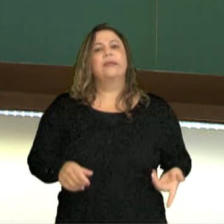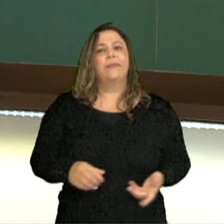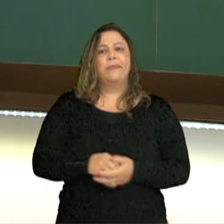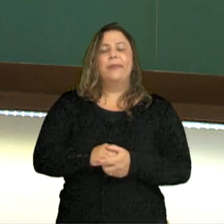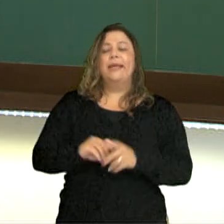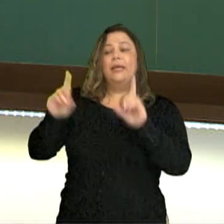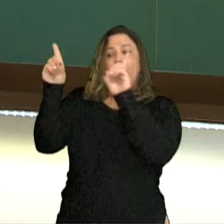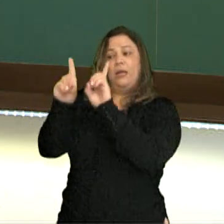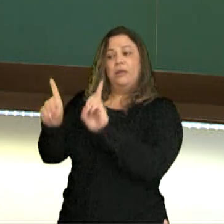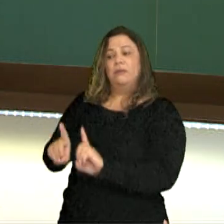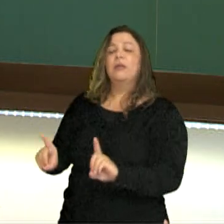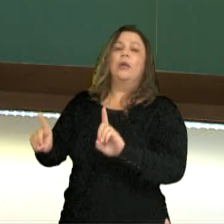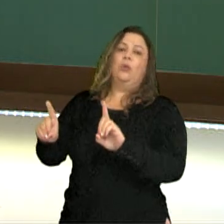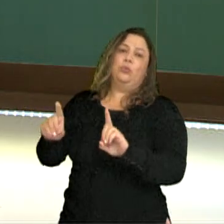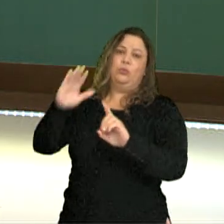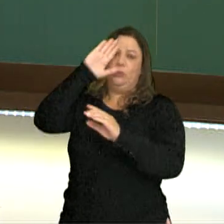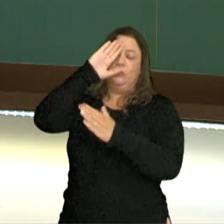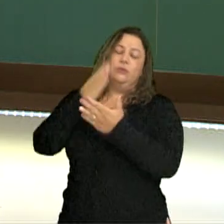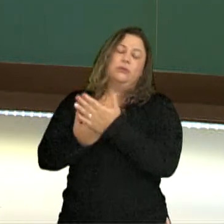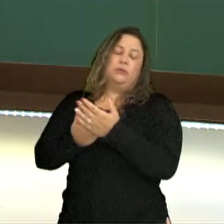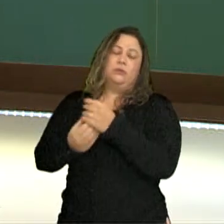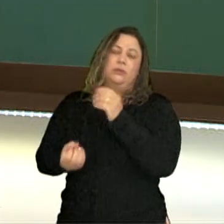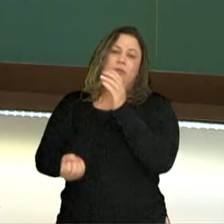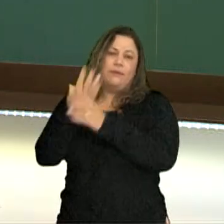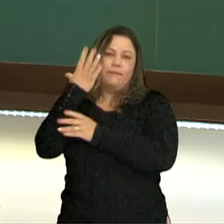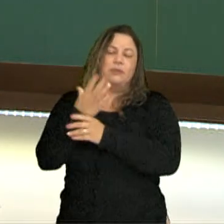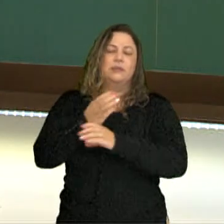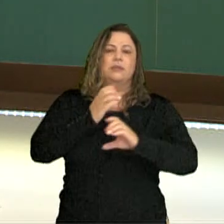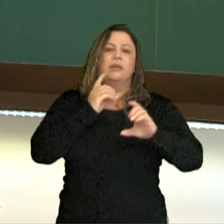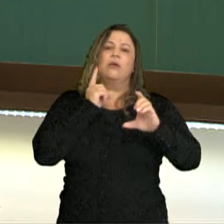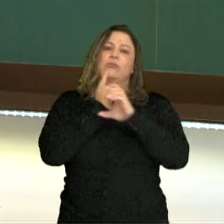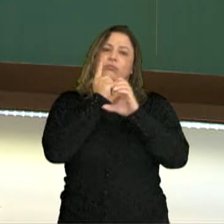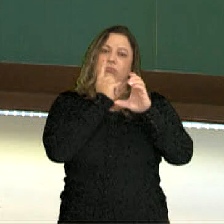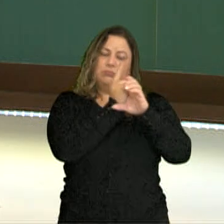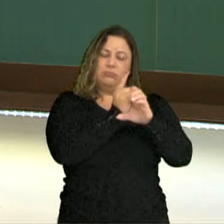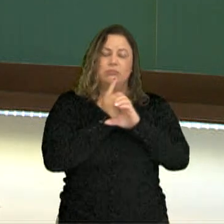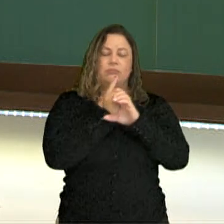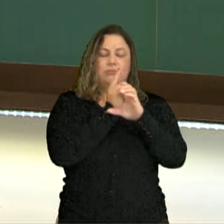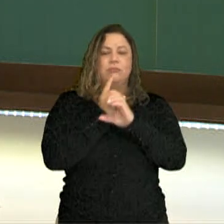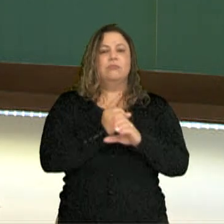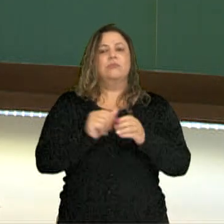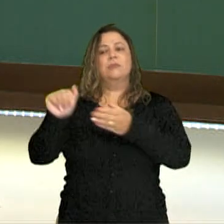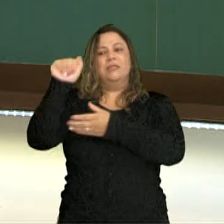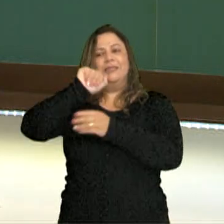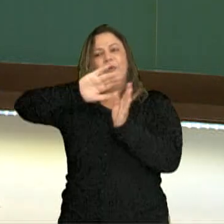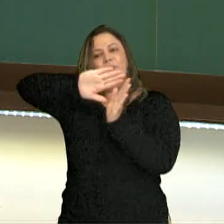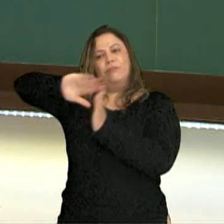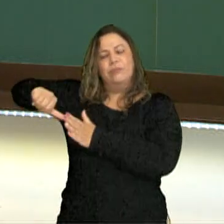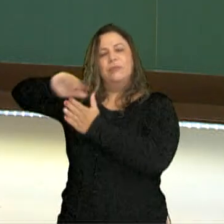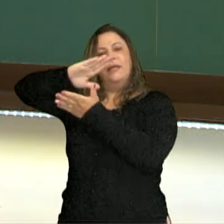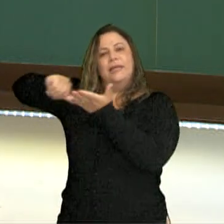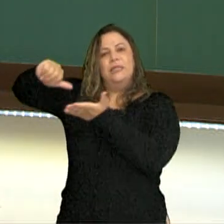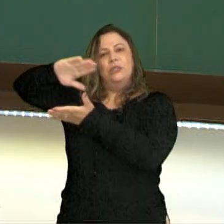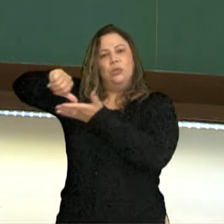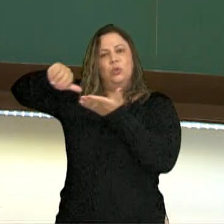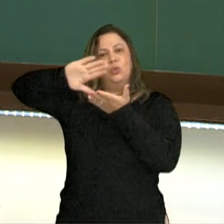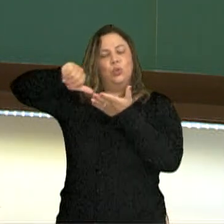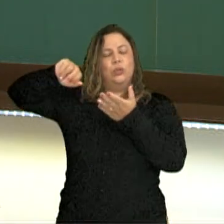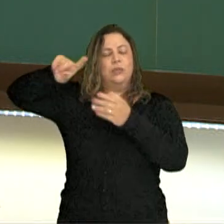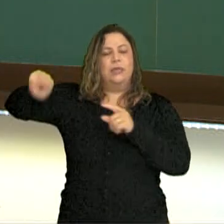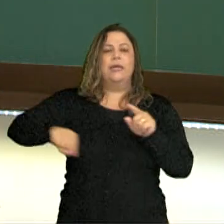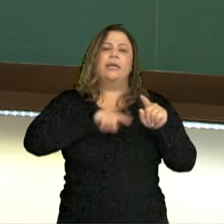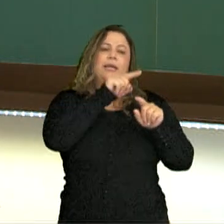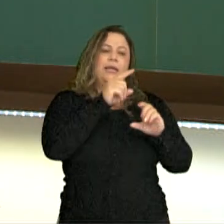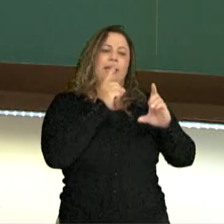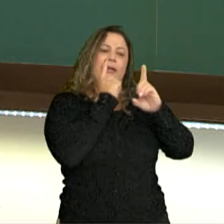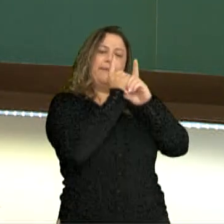cultuados, mas devido à ascensão do cristianismo, foi preciso apagar essa crença para se tornar forte,